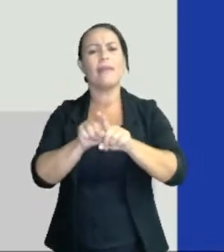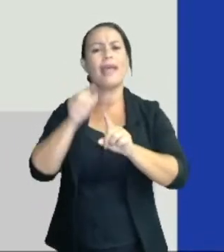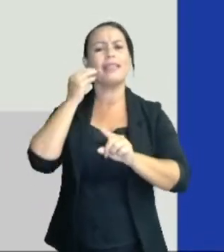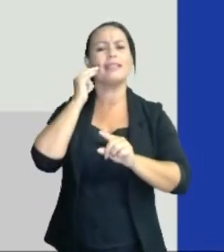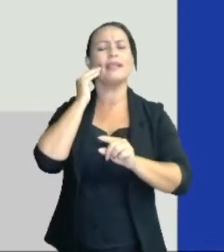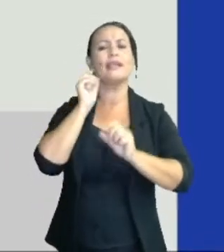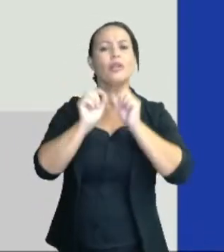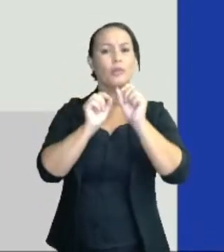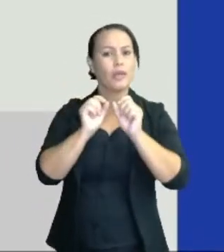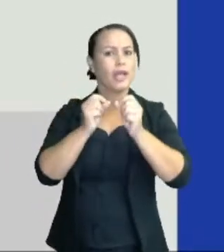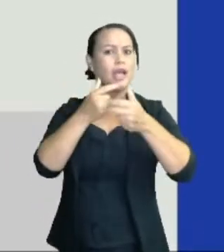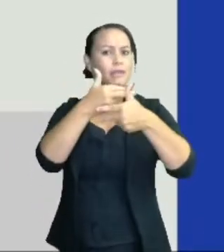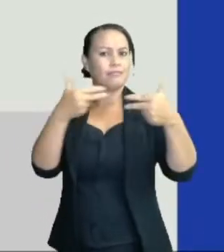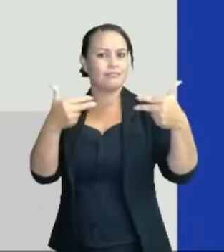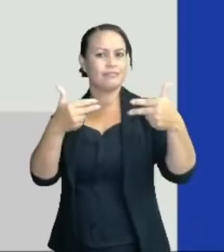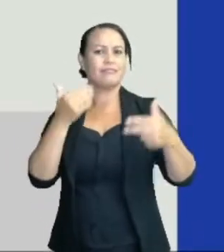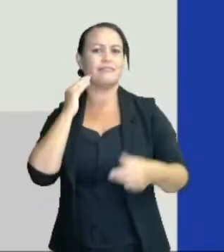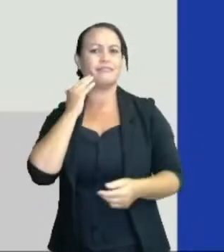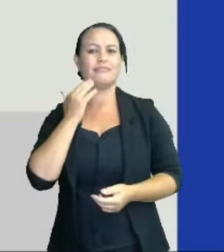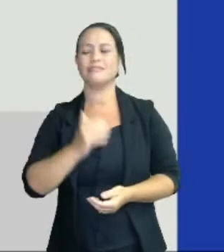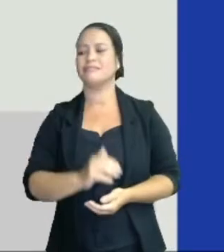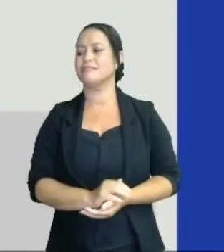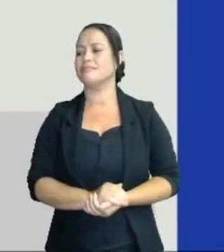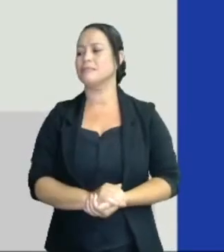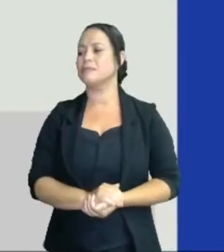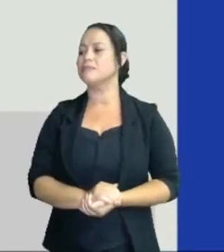interpretando recursos gráficos.